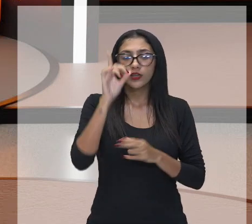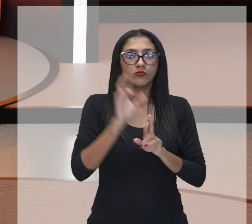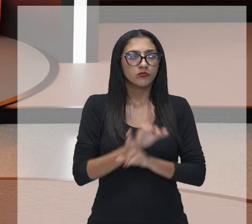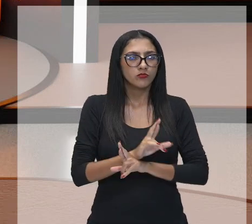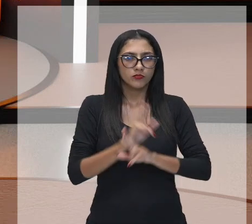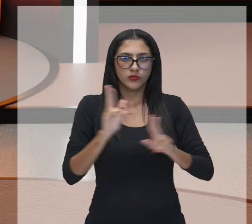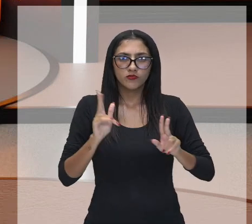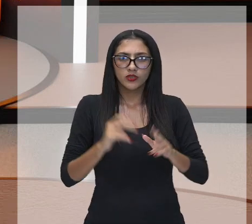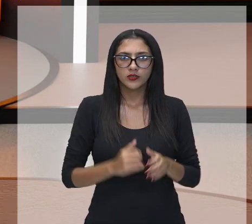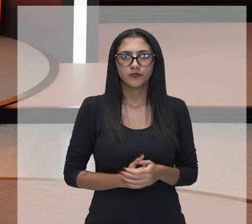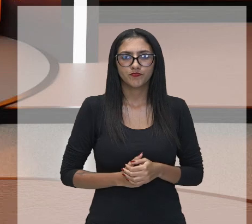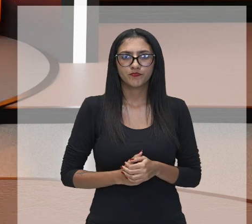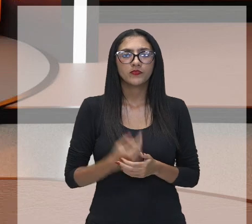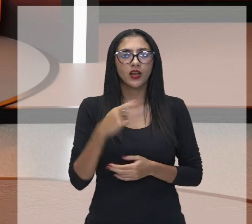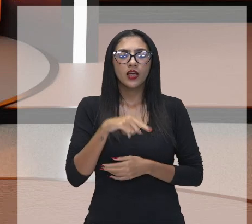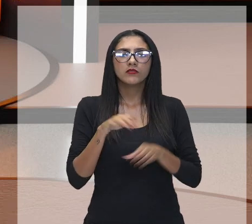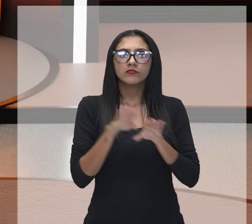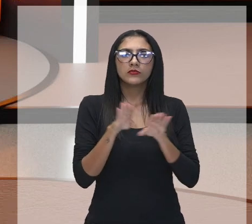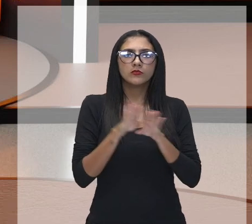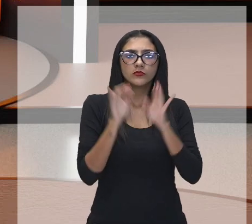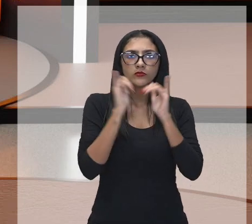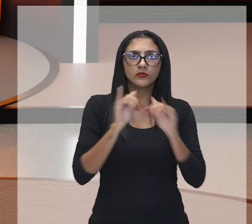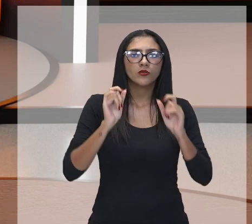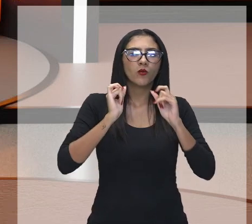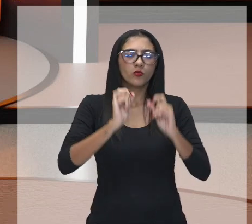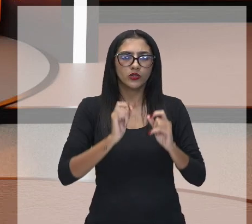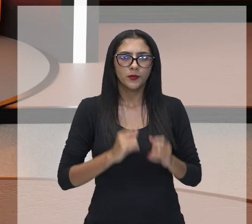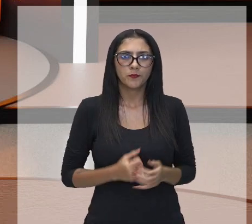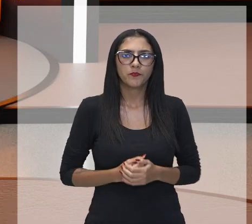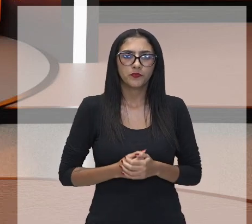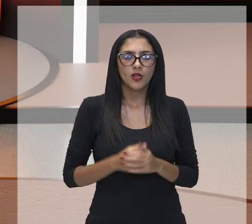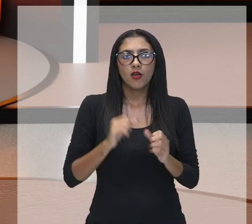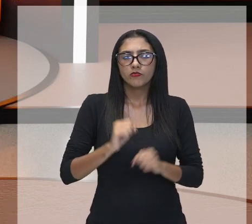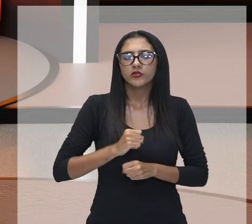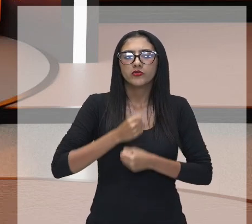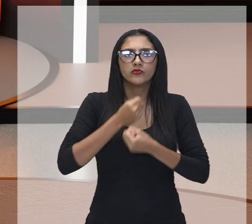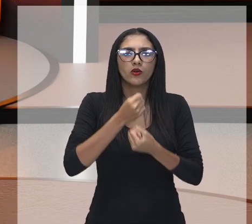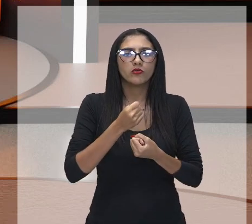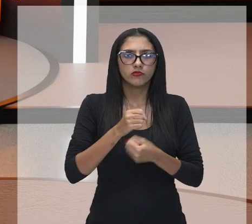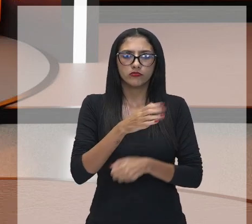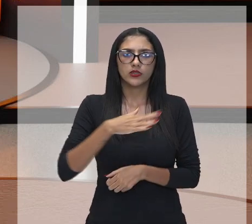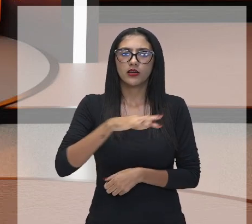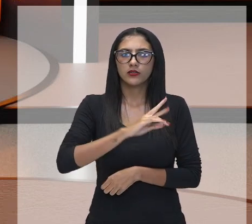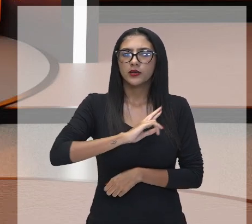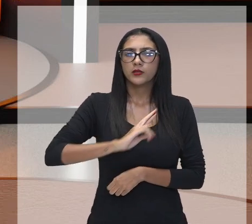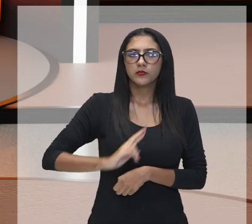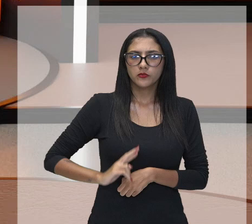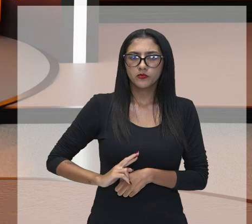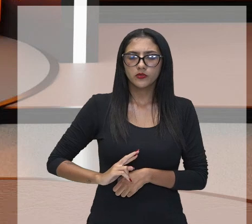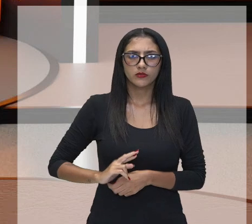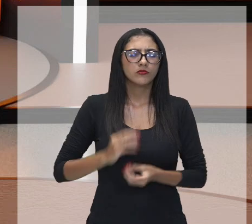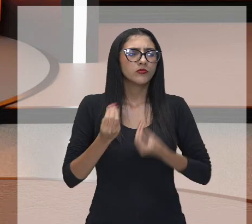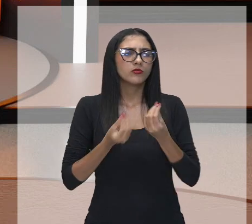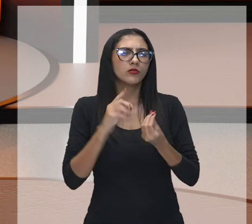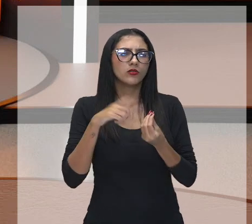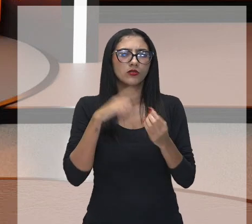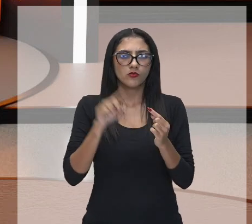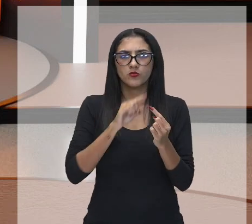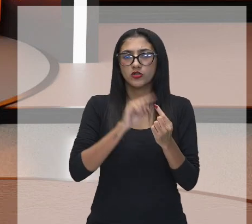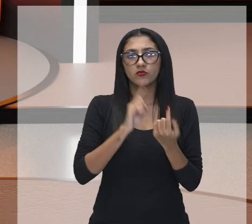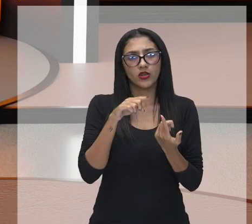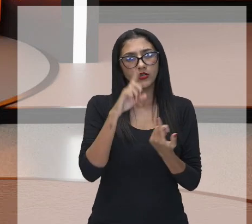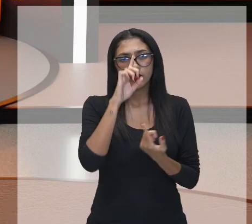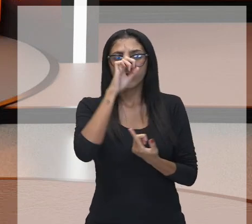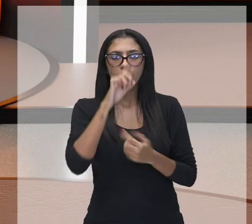Nilo Peçanha ficou conhecida como Reação Republicana. O que eles visavam nesse momento, né? Visavam modificar